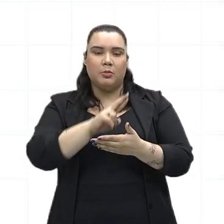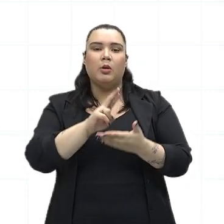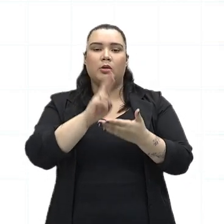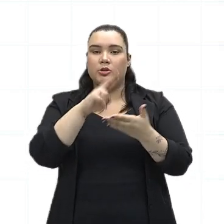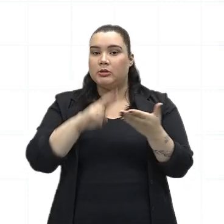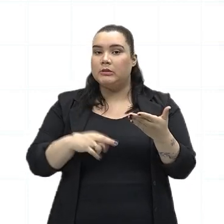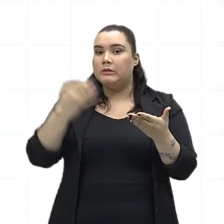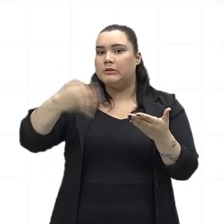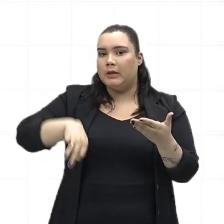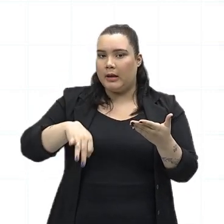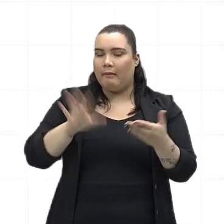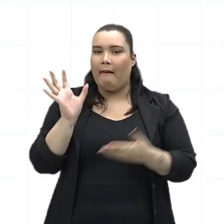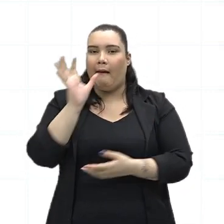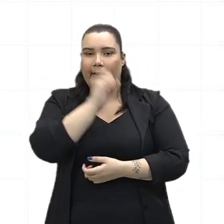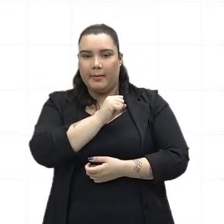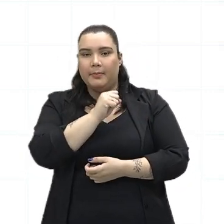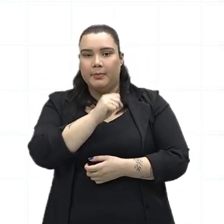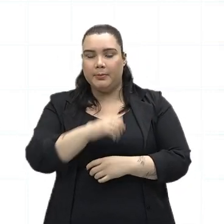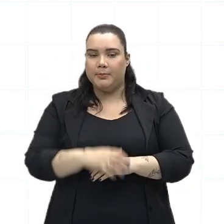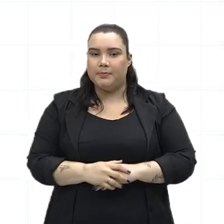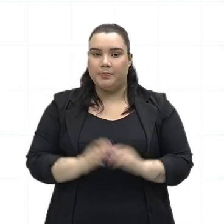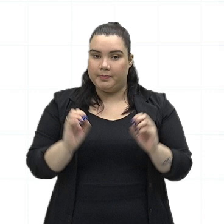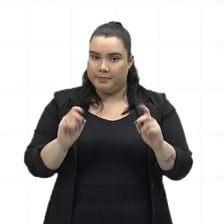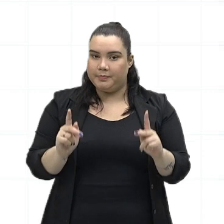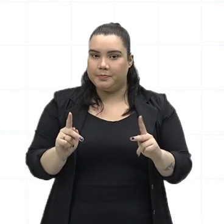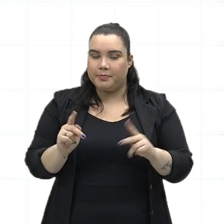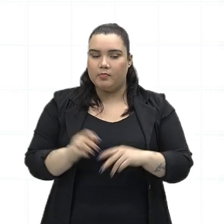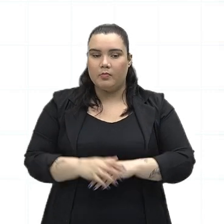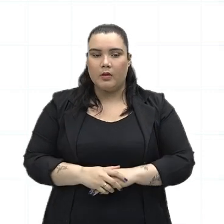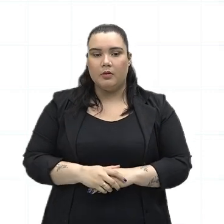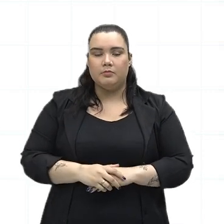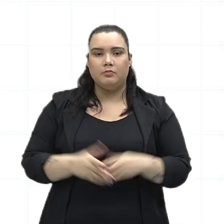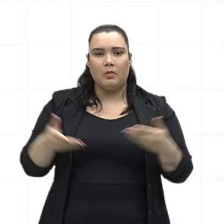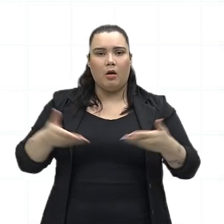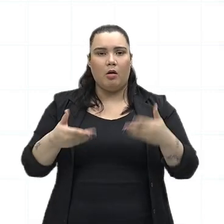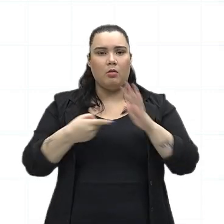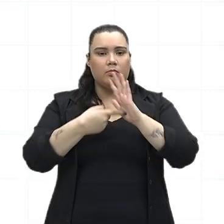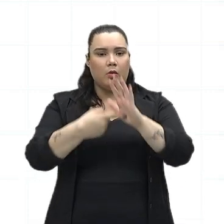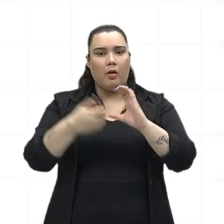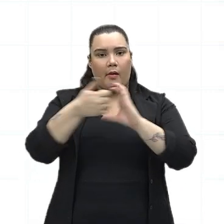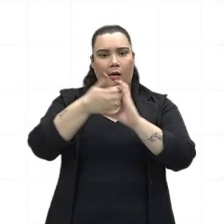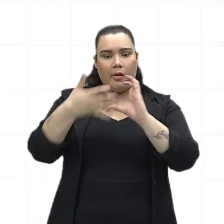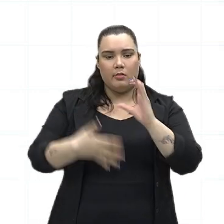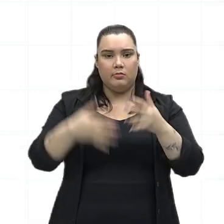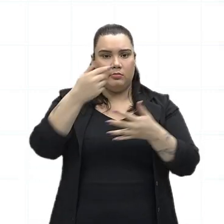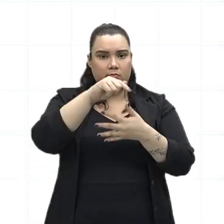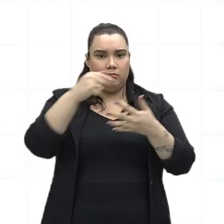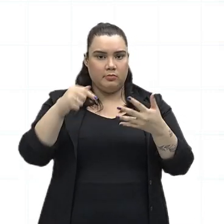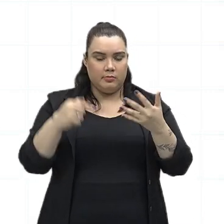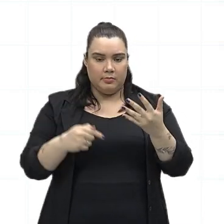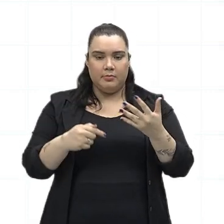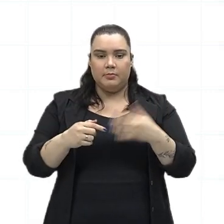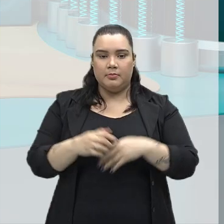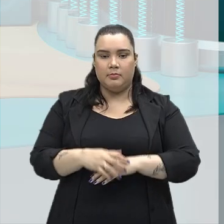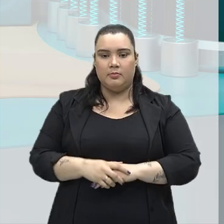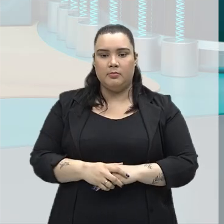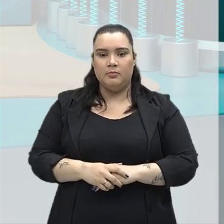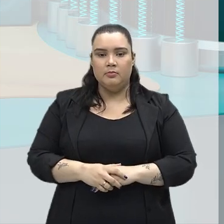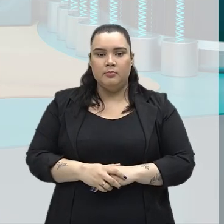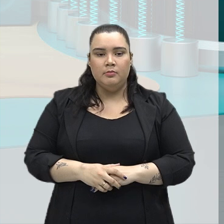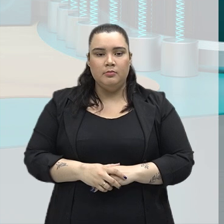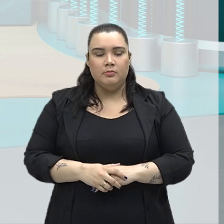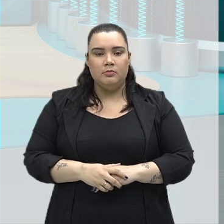correta, tá bom? Vejam aqui algumas características do scanning. Let's